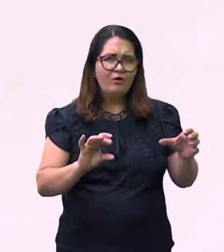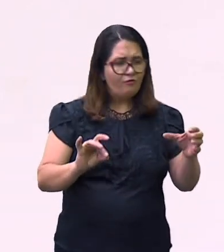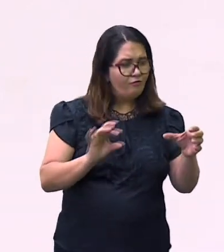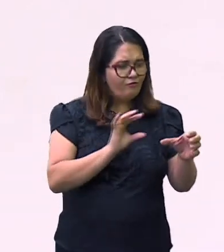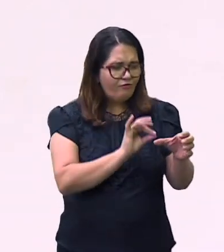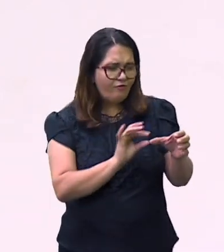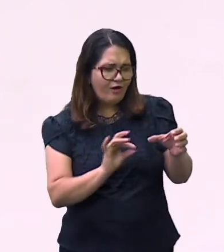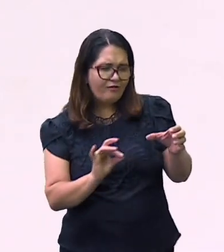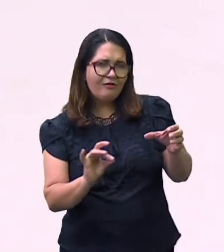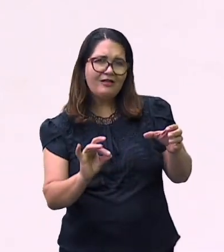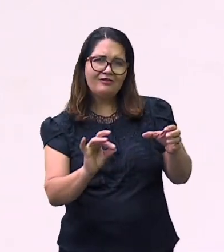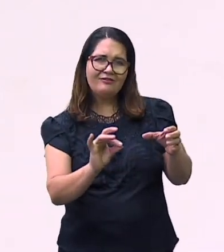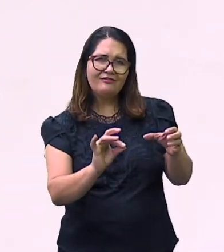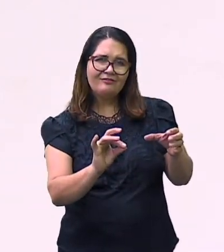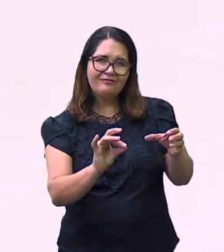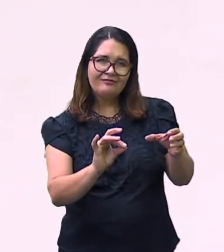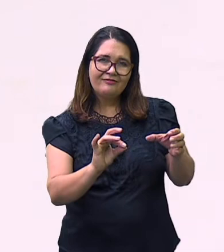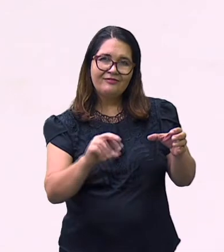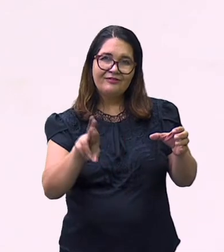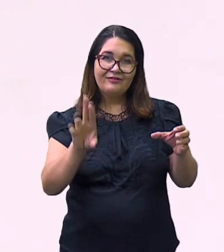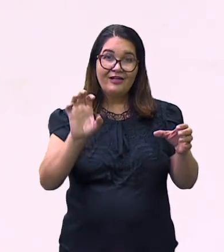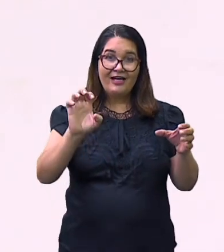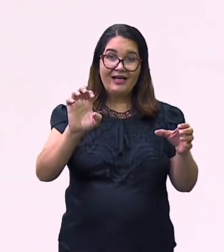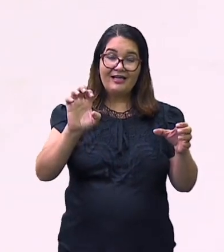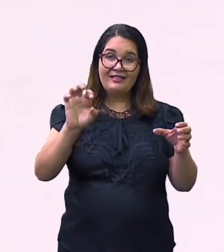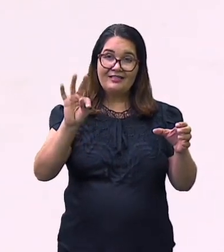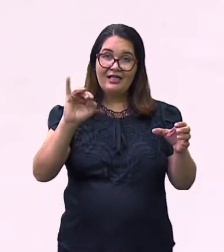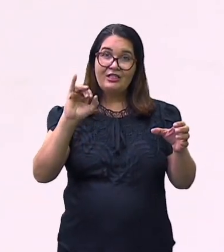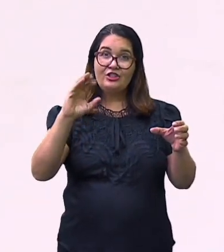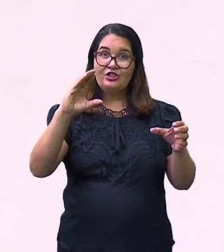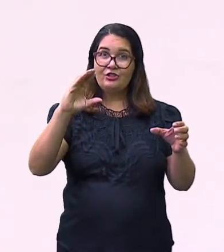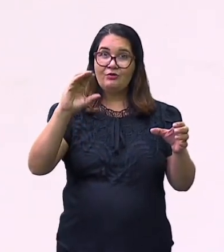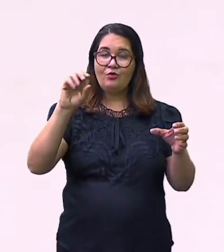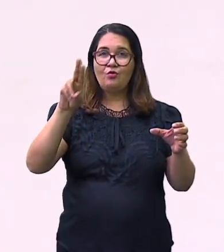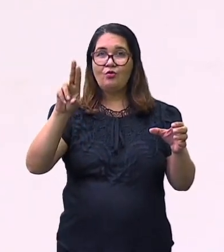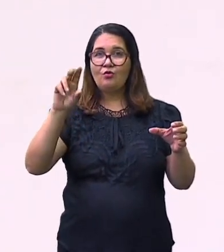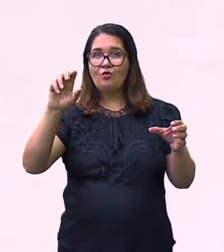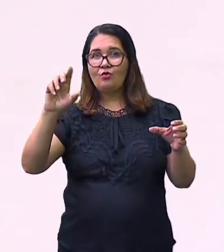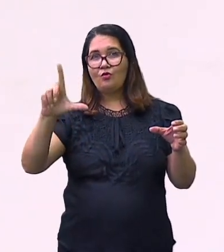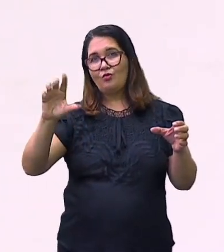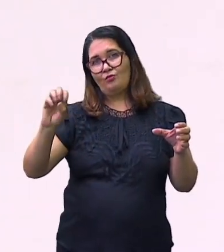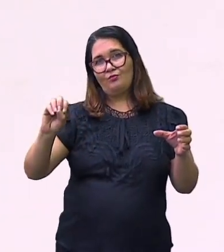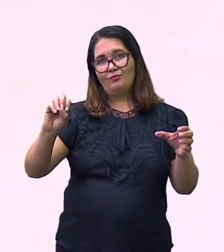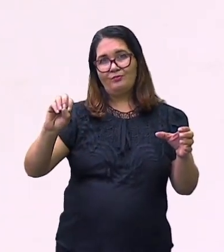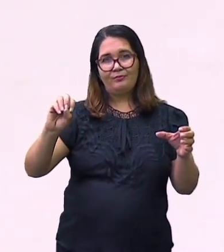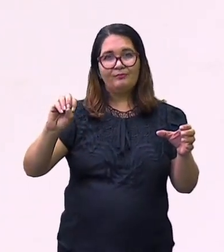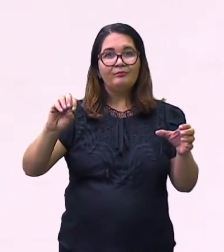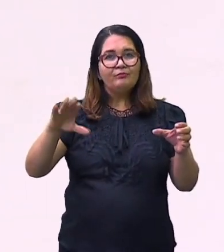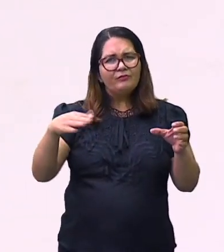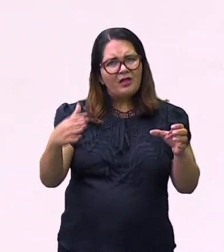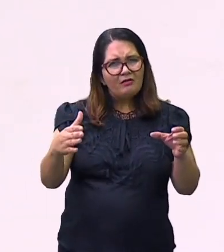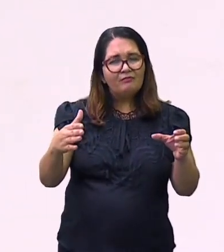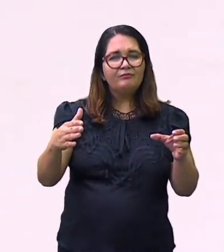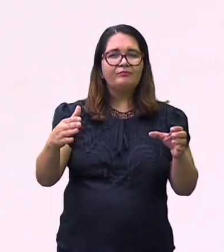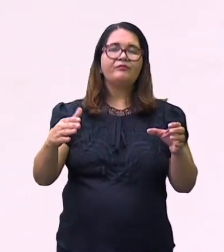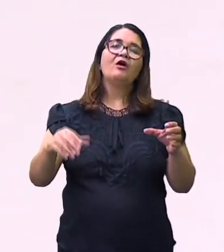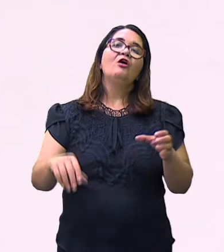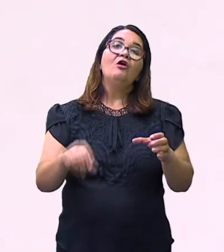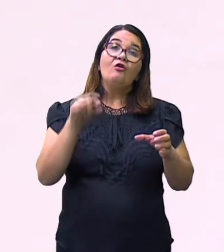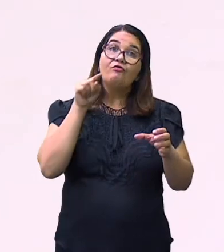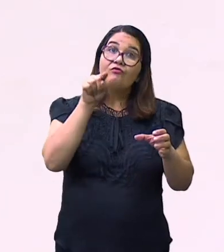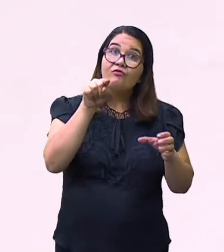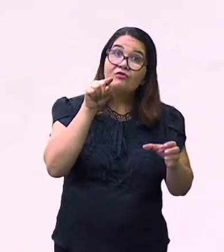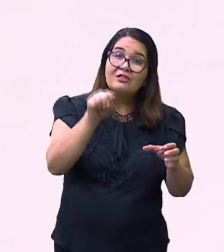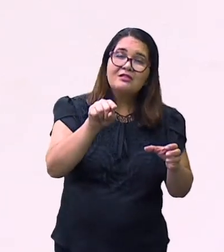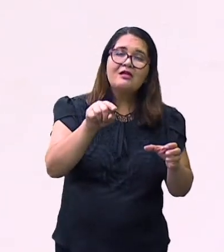do retículo. Mas não tem, Cláudia, que tem que ser mais bem feito, né? Você vai fazer de